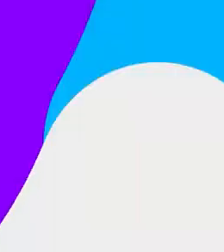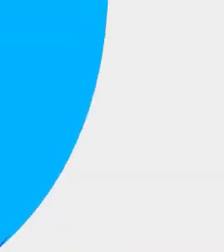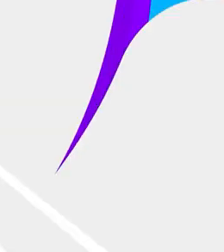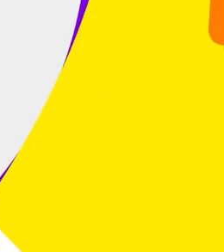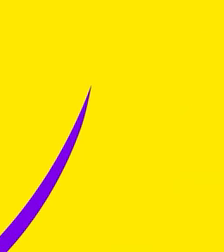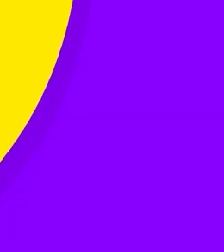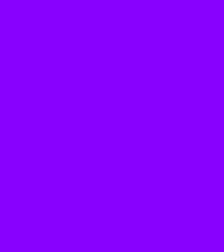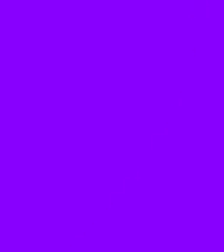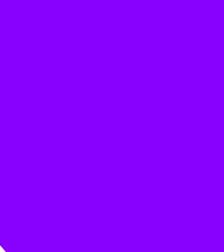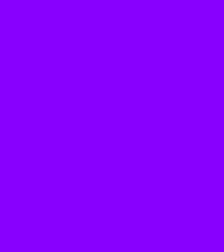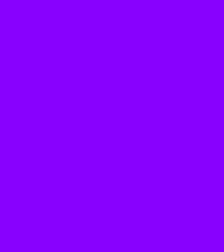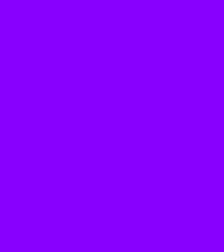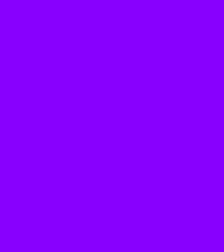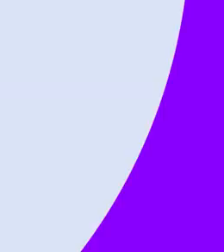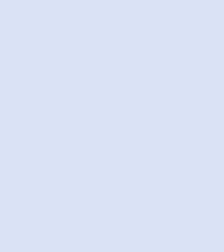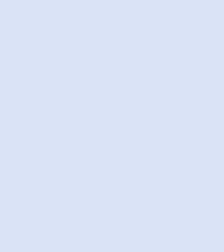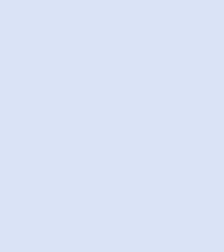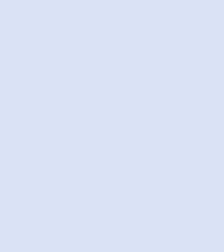Senhor